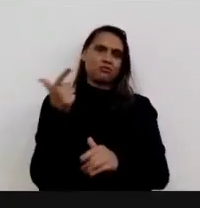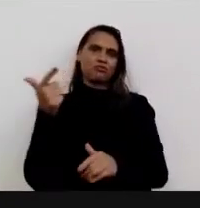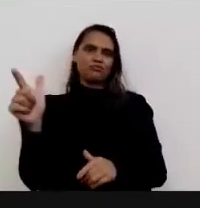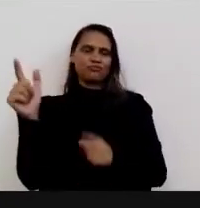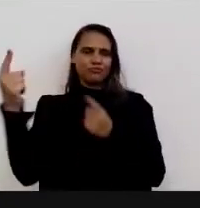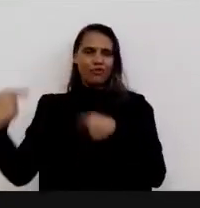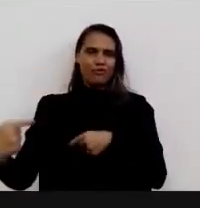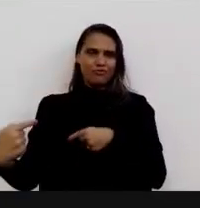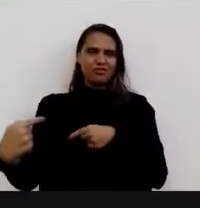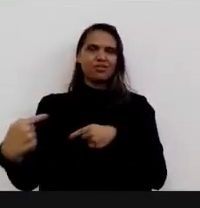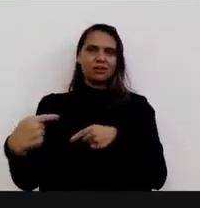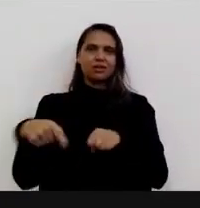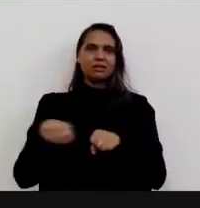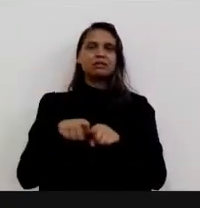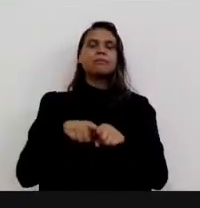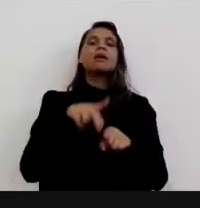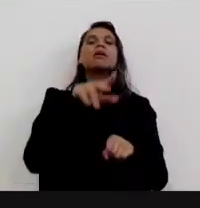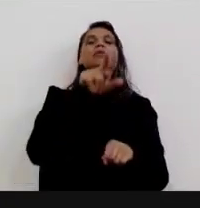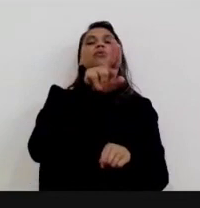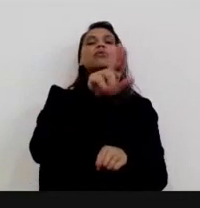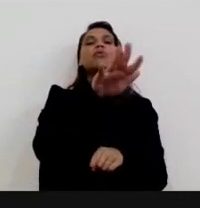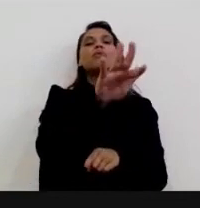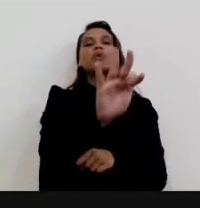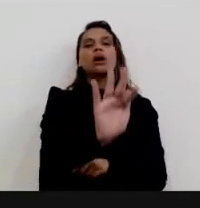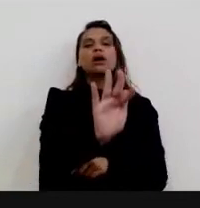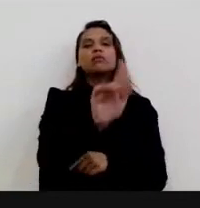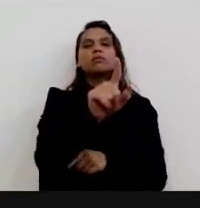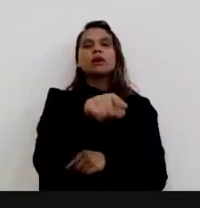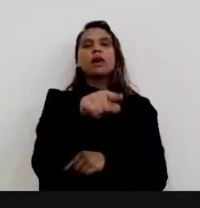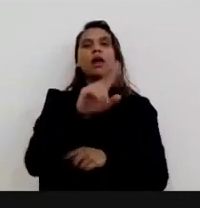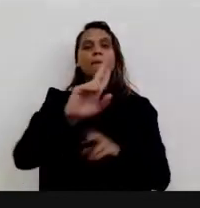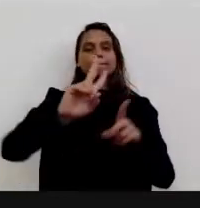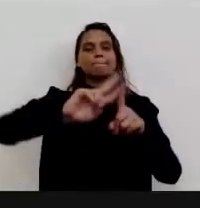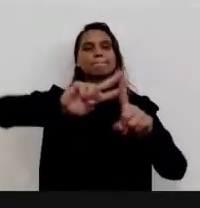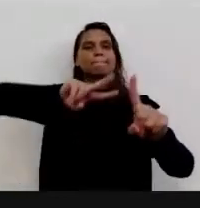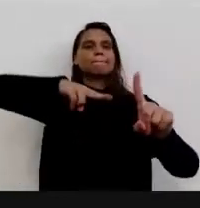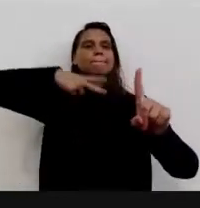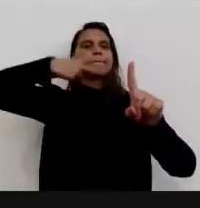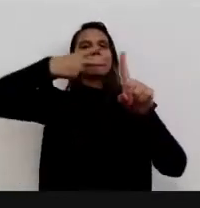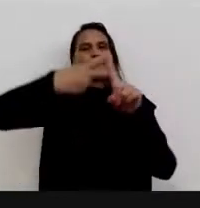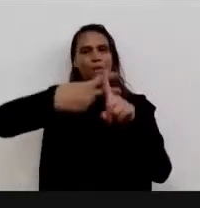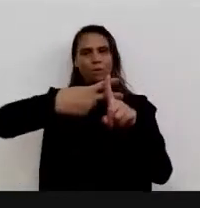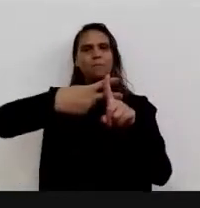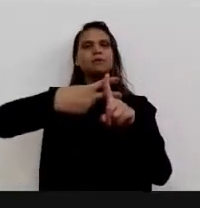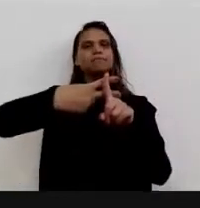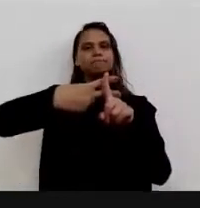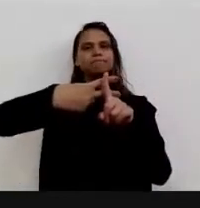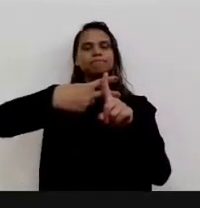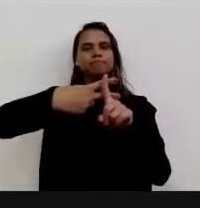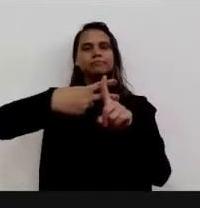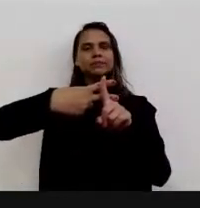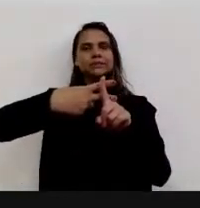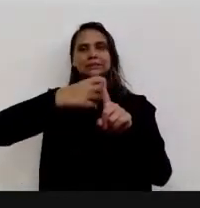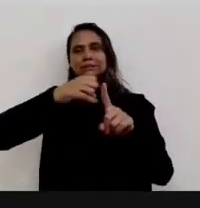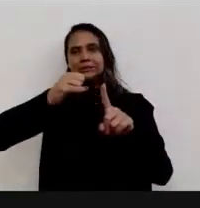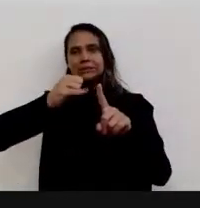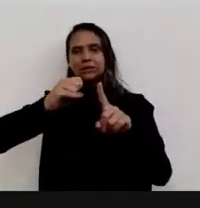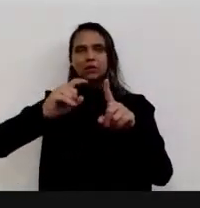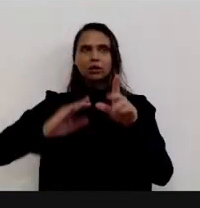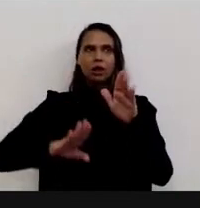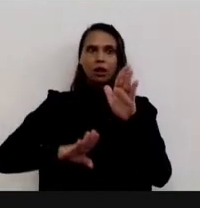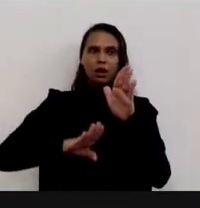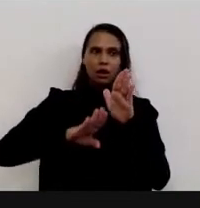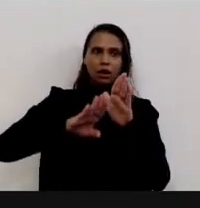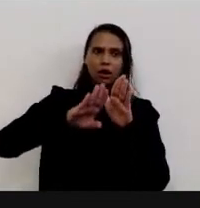ao UF, né, o seu concorrente na UF, as chances dele dobram. É 2 vezes maior que o seu concorrente a cada desvio padrão que ele tem mais